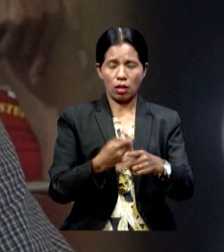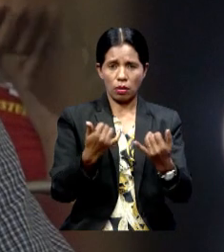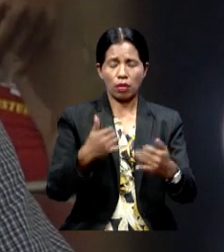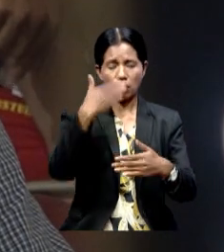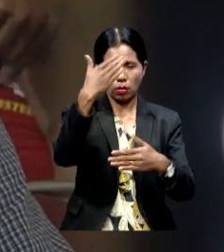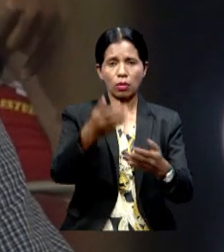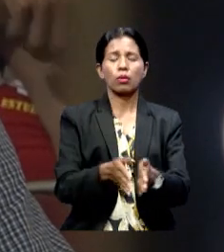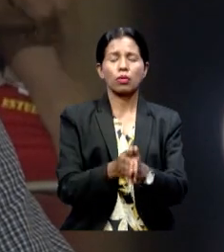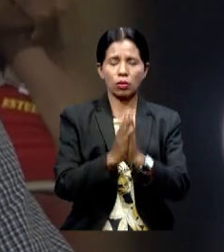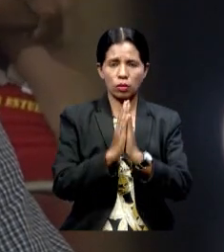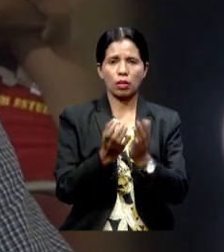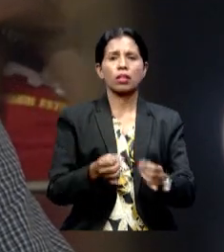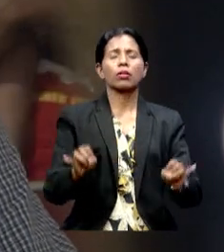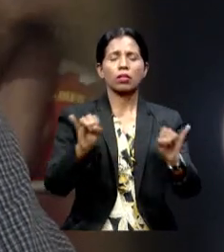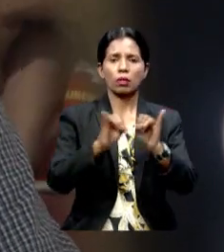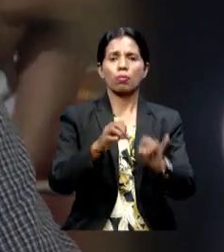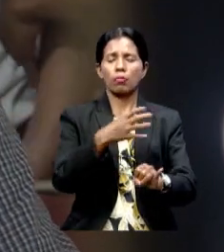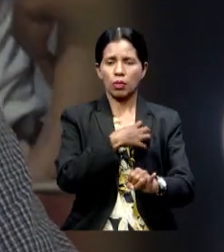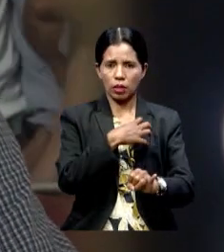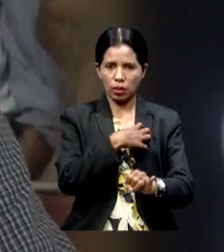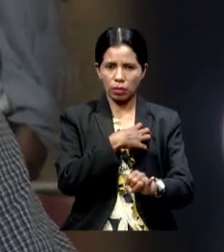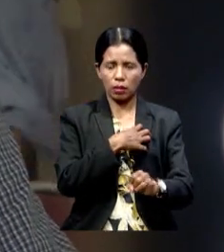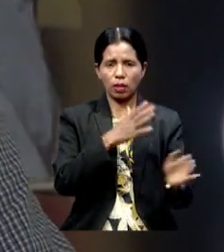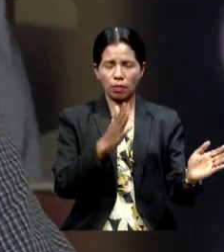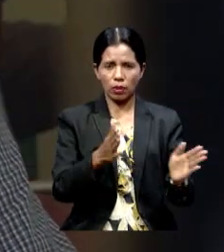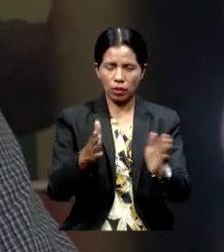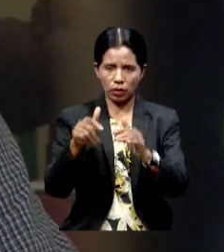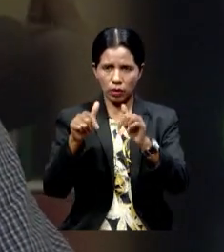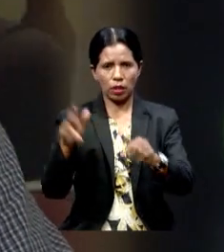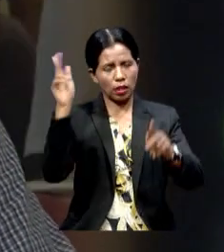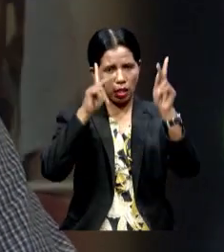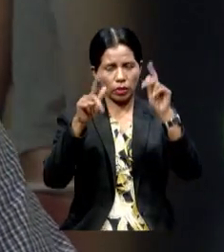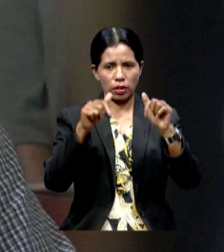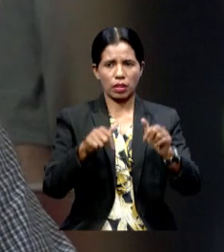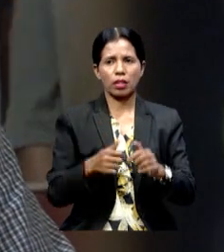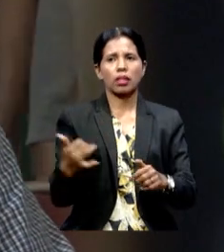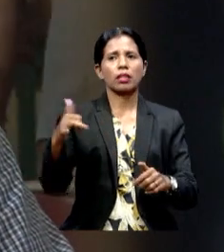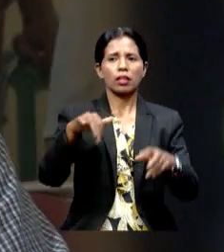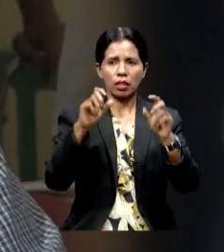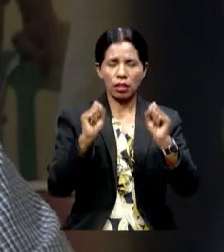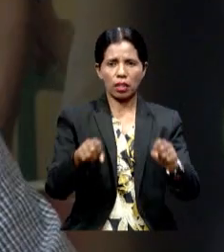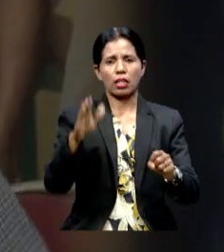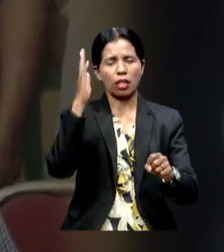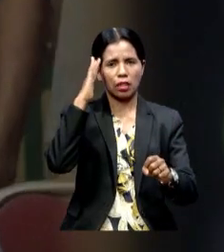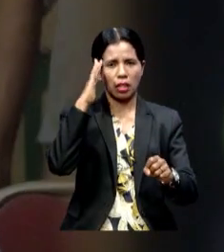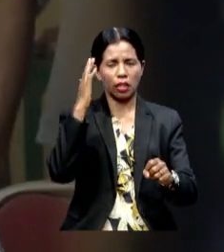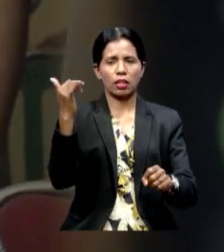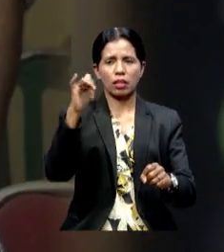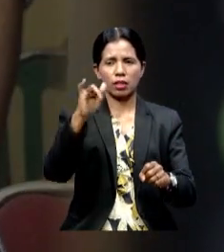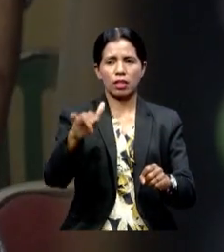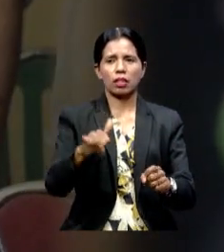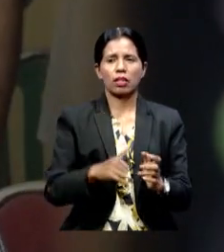ba instituição polícia para ba processo idane, ba caso idane, sira tem que reconhecer